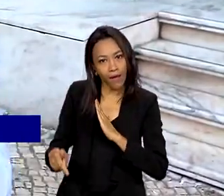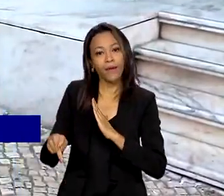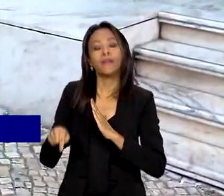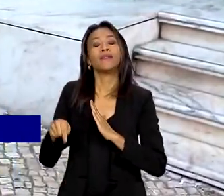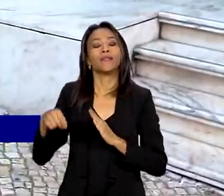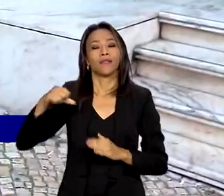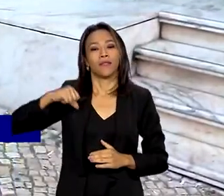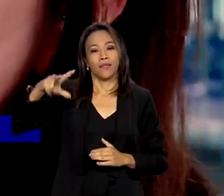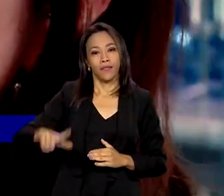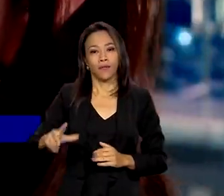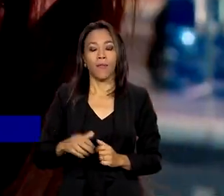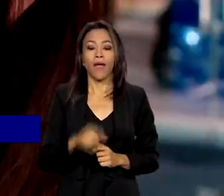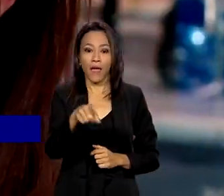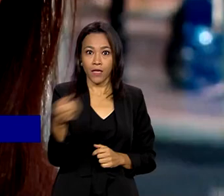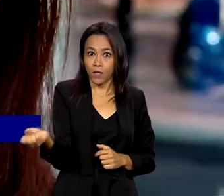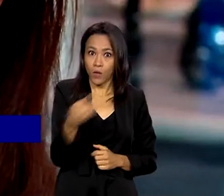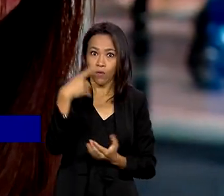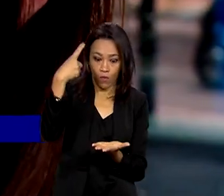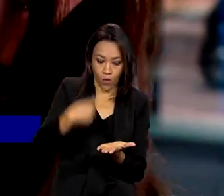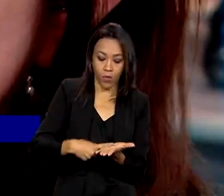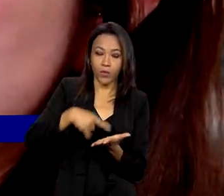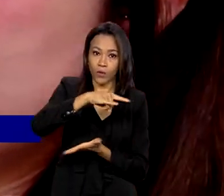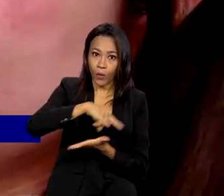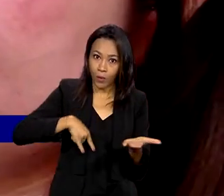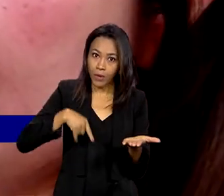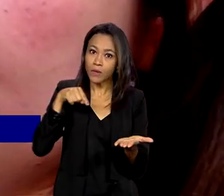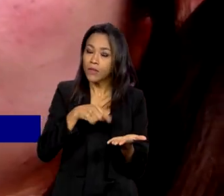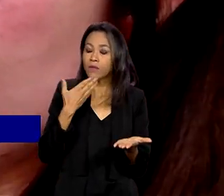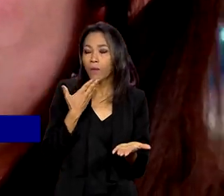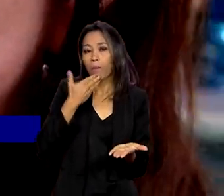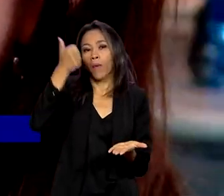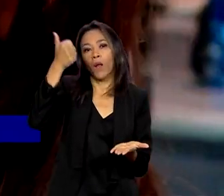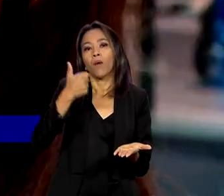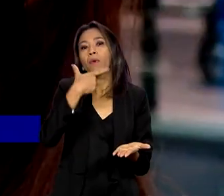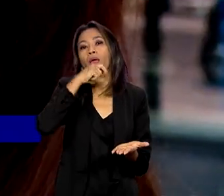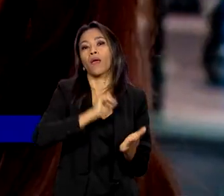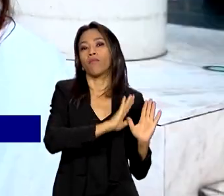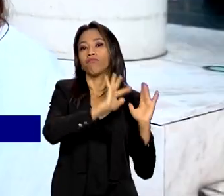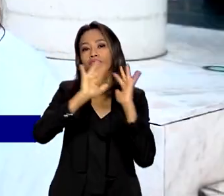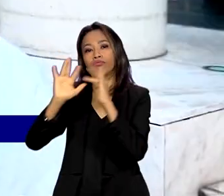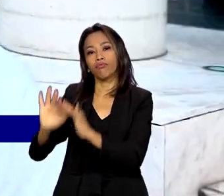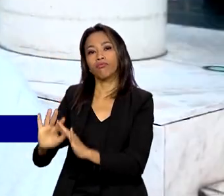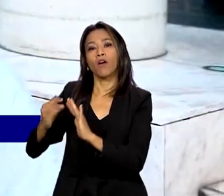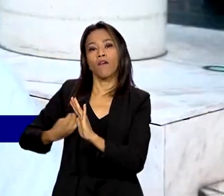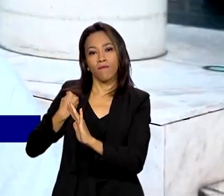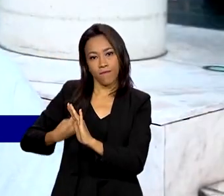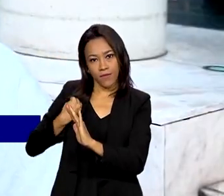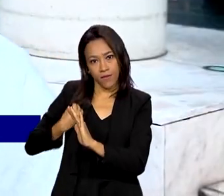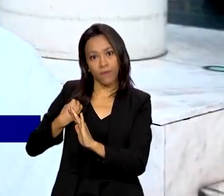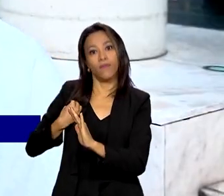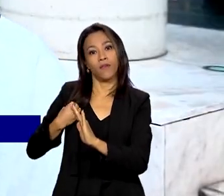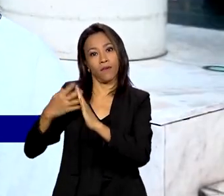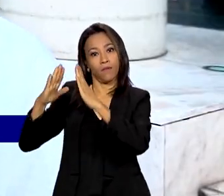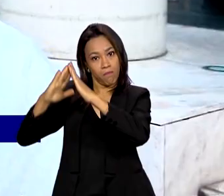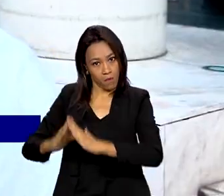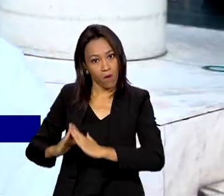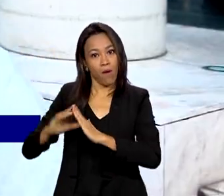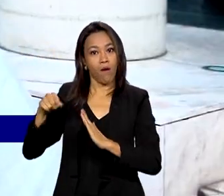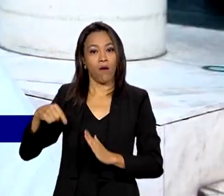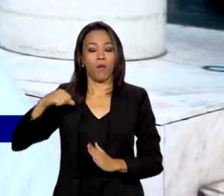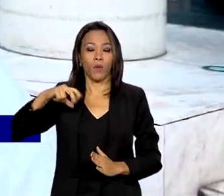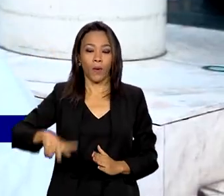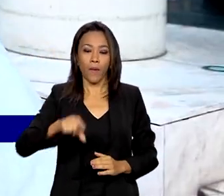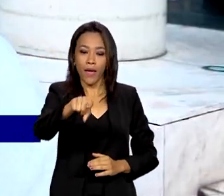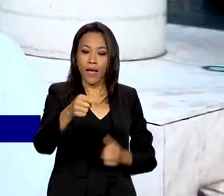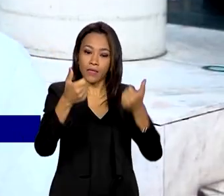os novos acordos vão melhorar ainda mais a vida dos imigrantes. É uma medida boa. Eu acho que é assim, quando você chega